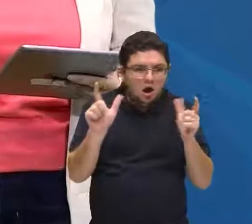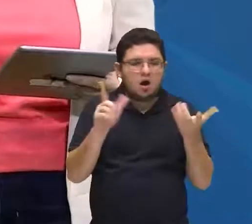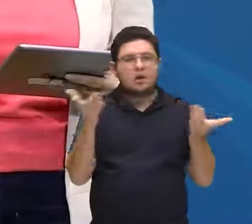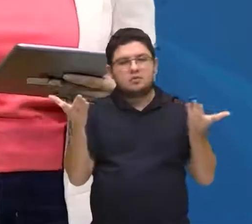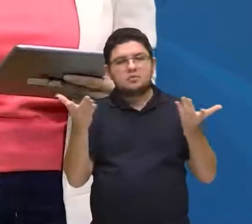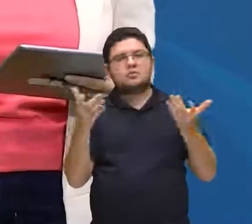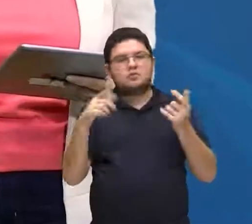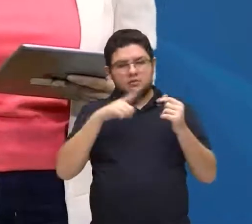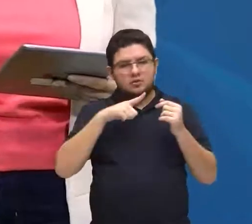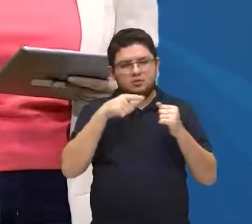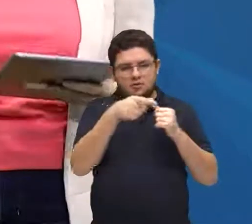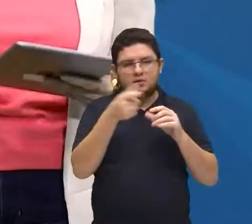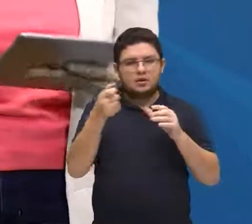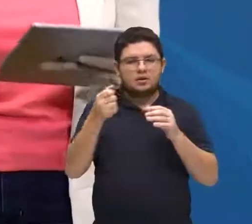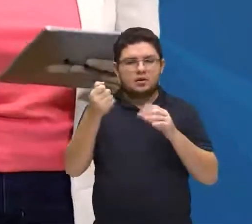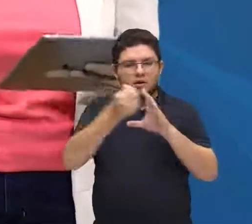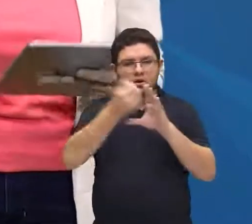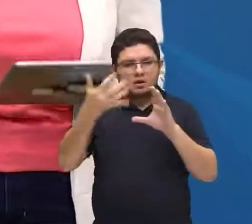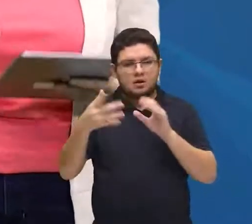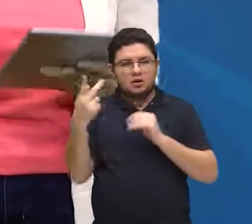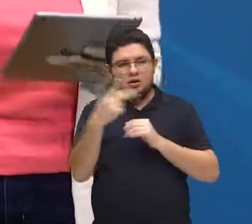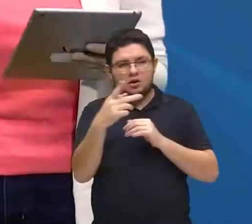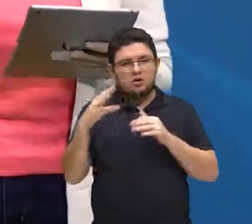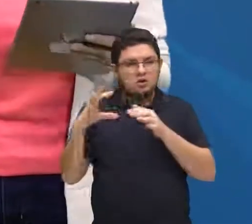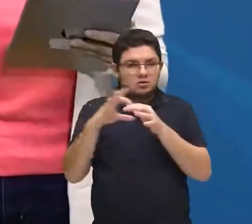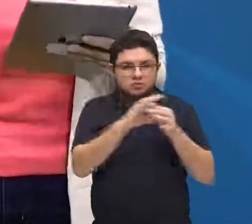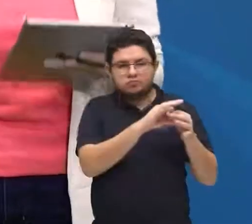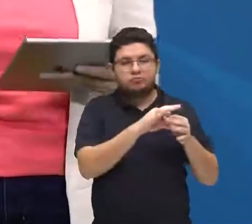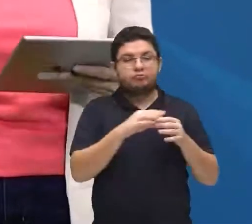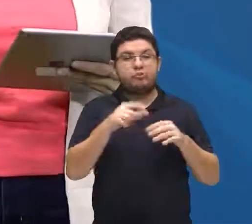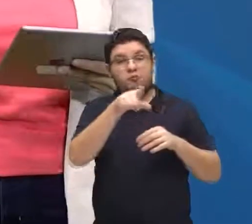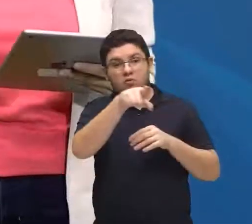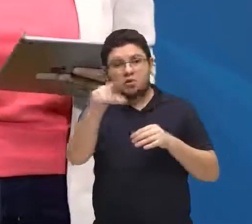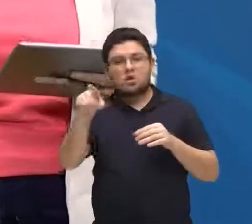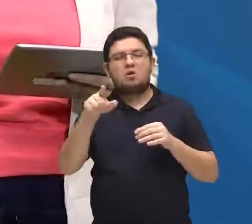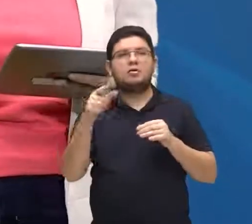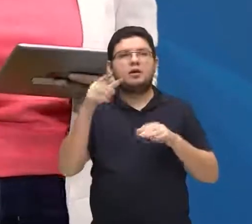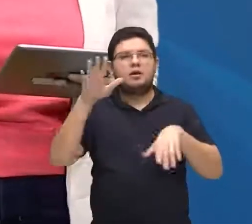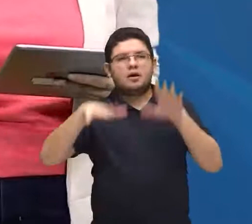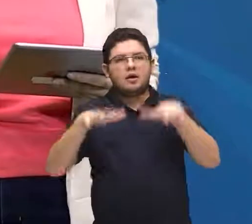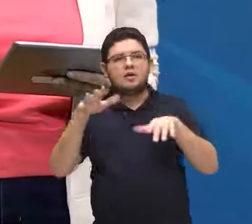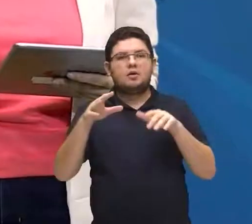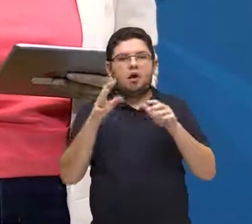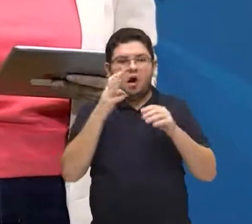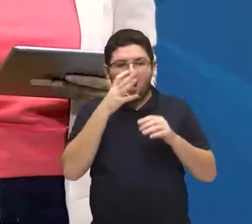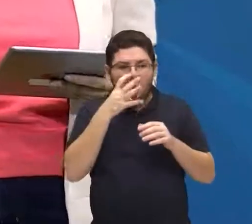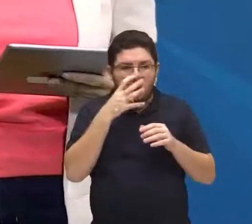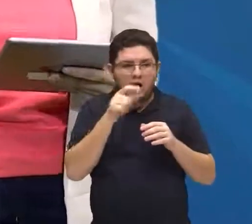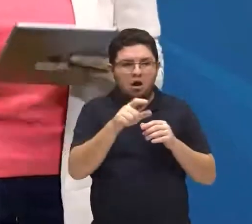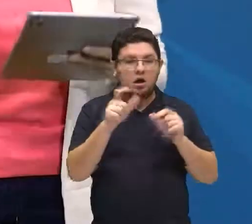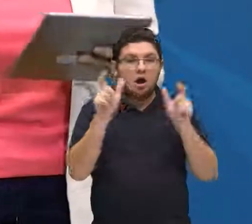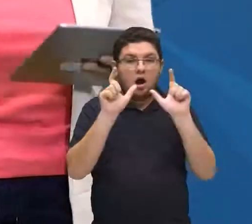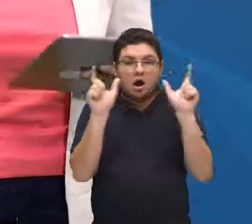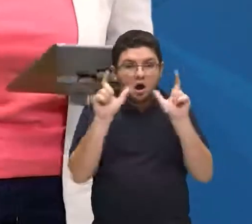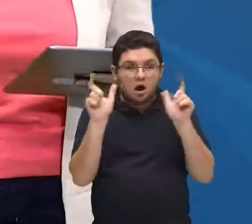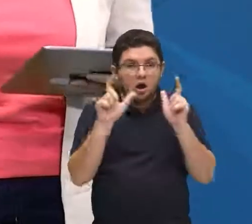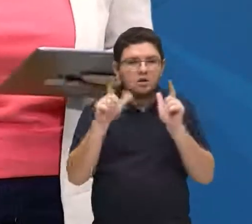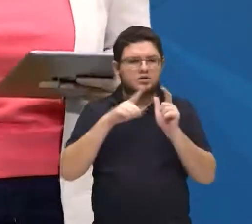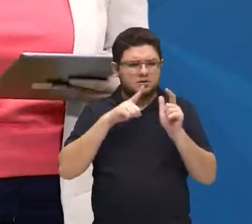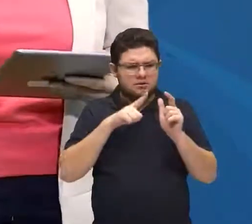das principais características, né? Quem não gosta, quem não se atenta para uma informação que ela traz ali